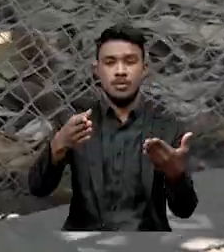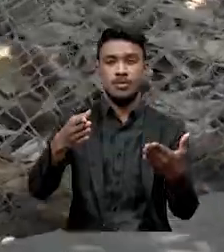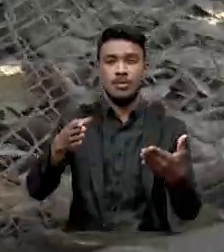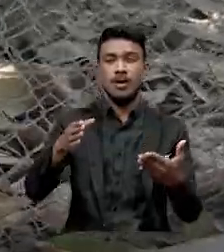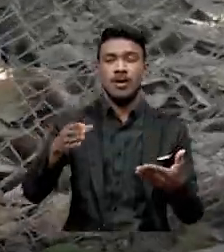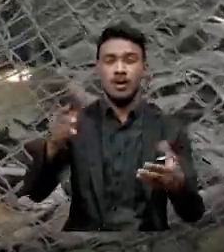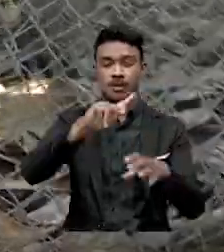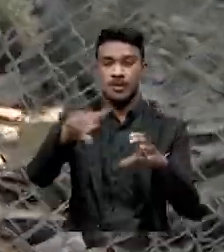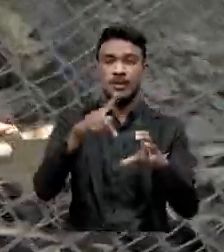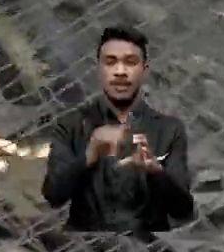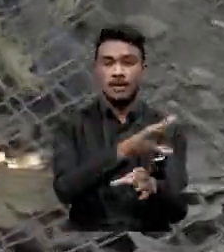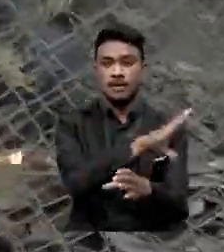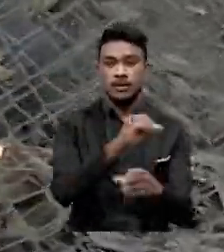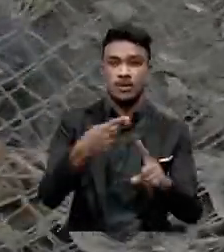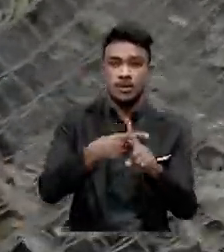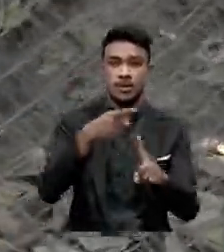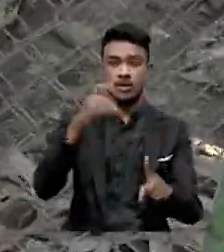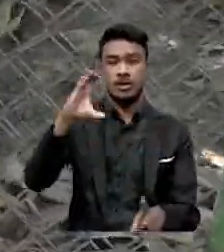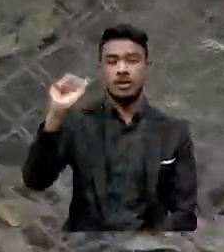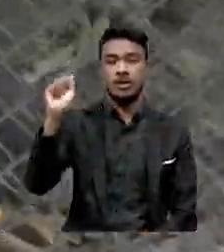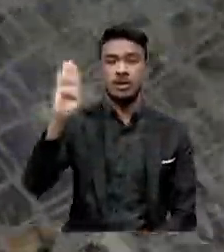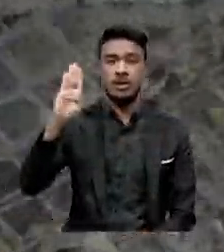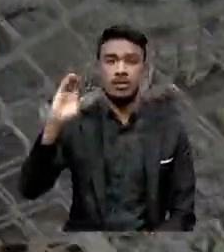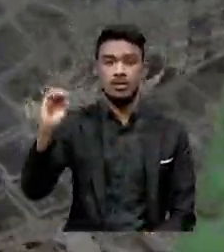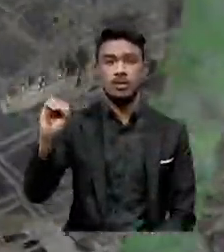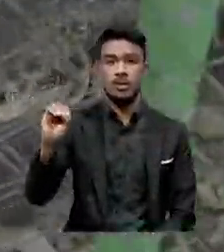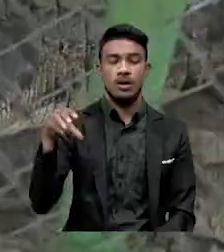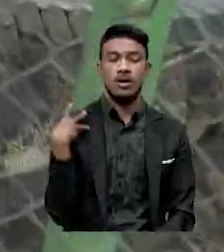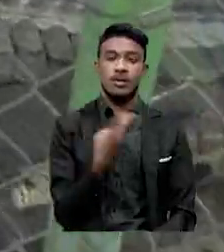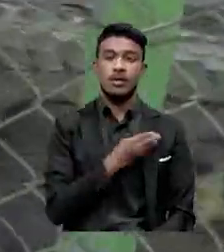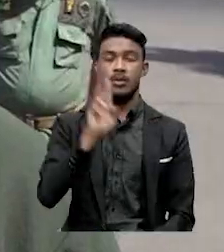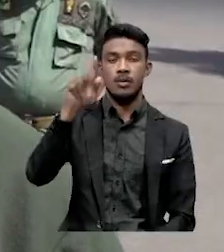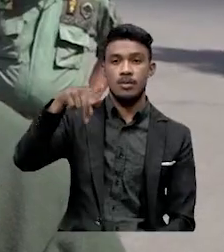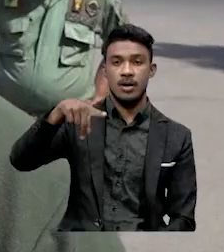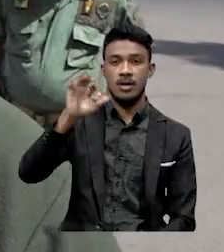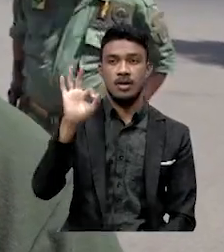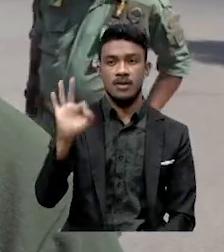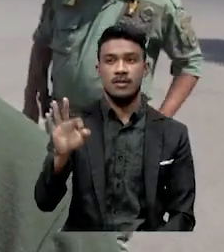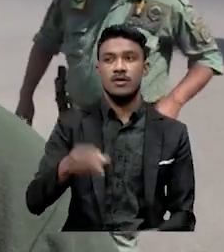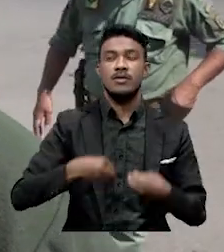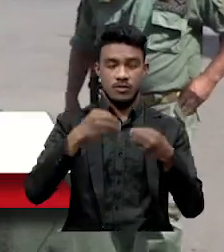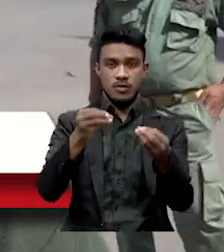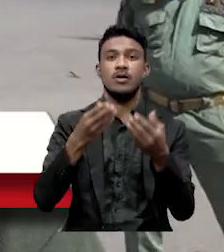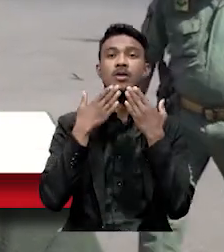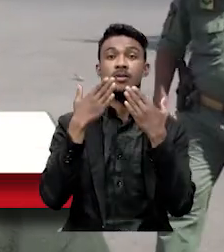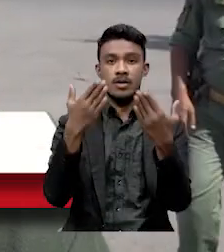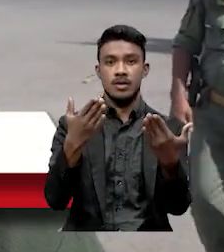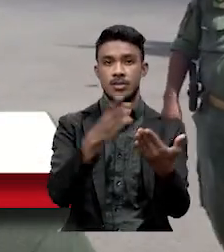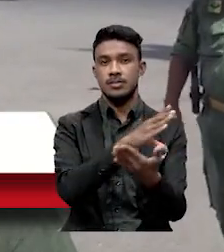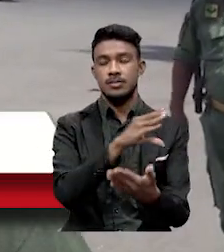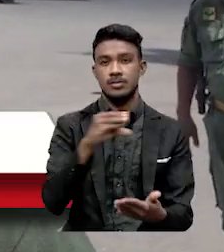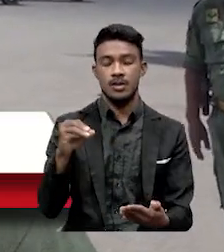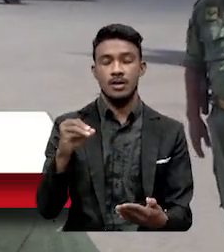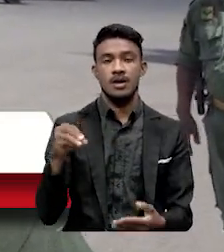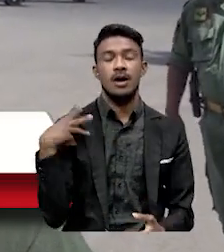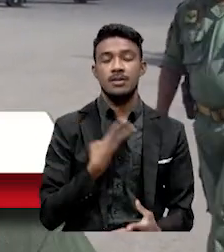Guzmão, ao Comitiva Rússia Cabo Verde. A minha Unidade Especial da Polícia não sinto orgulho de ter, estava mais corrigente, mas a minha prepara para ver a minha cima,